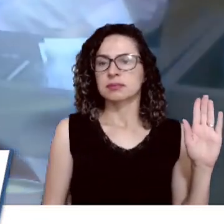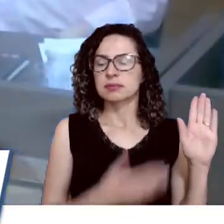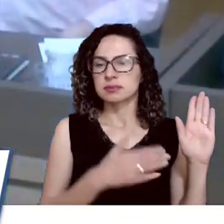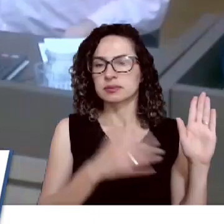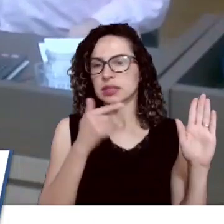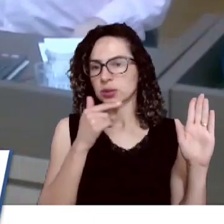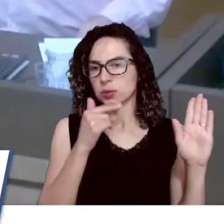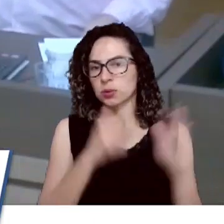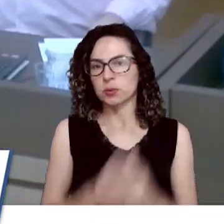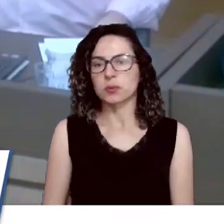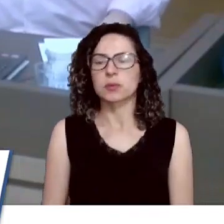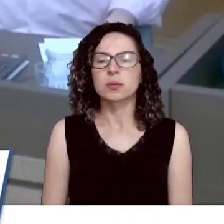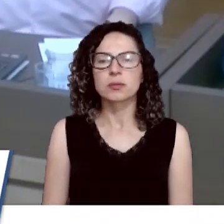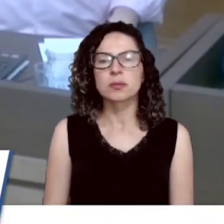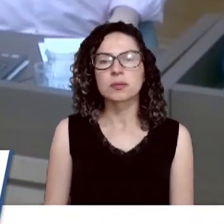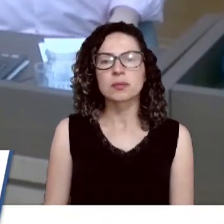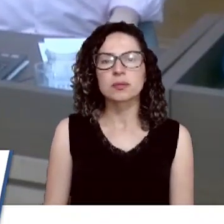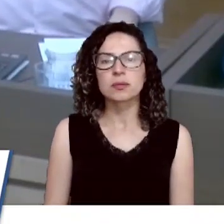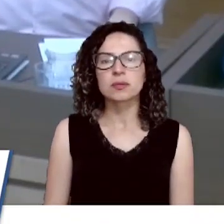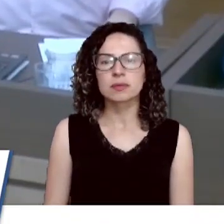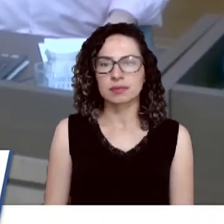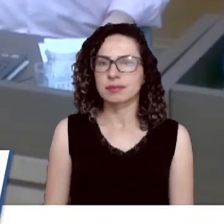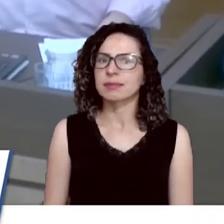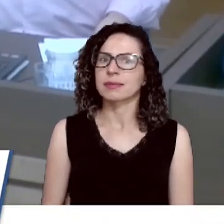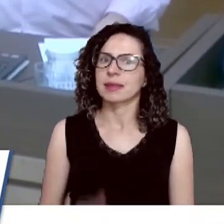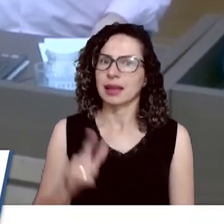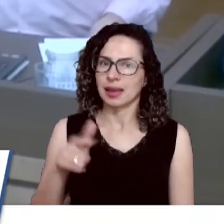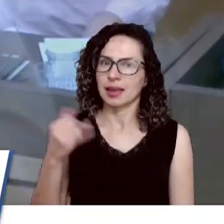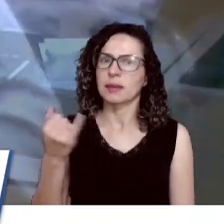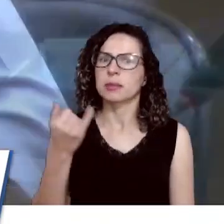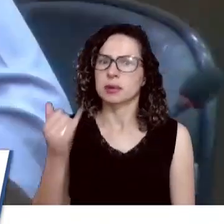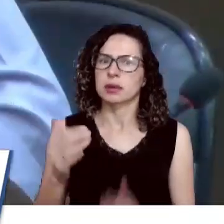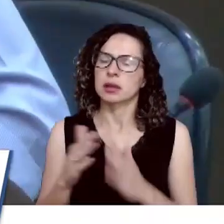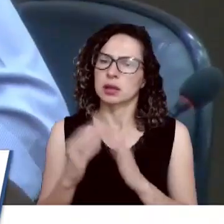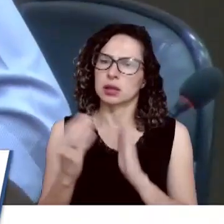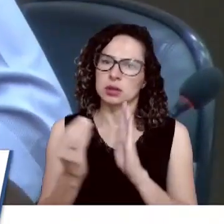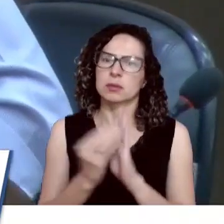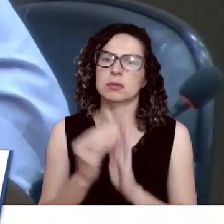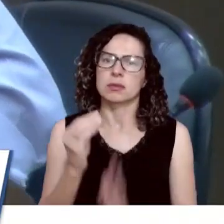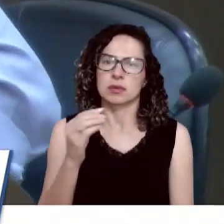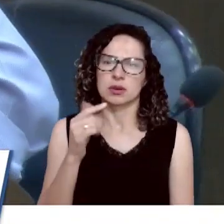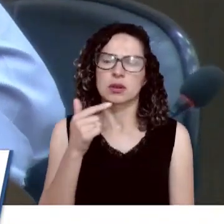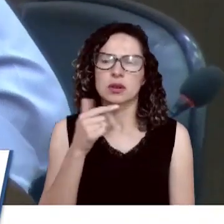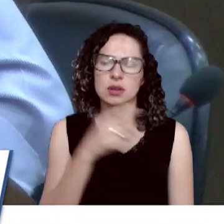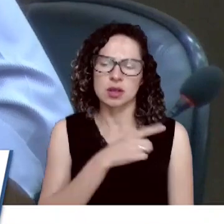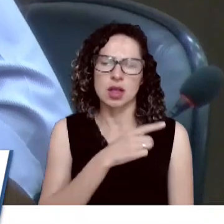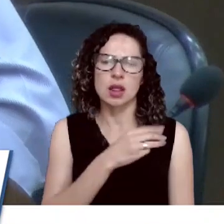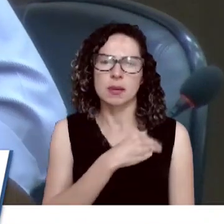Pelizzaro. Não, é muito importante o requerimento do vereador Della Motta.